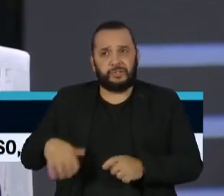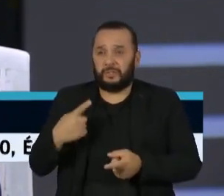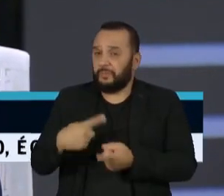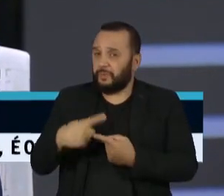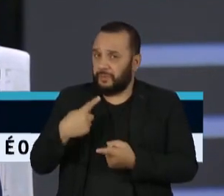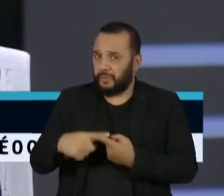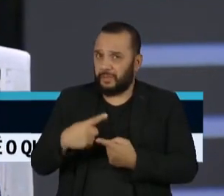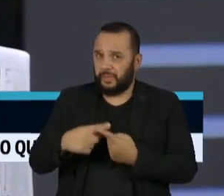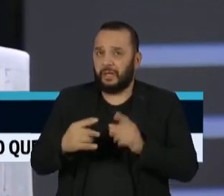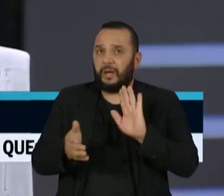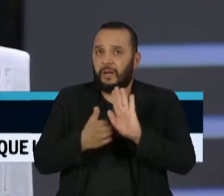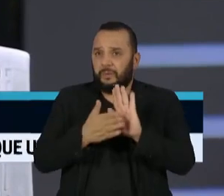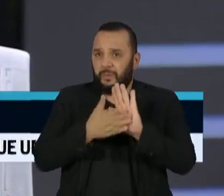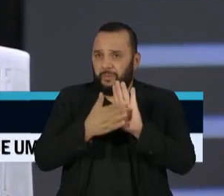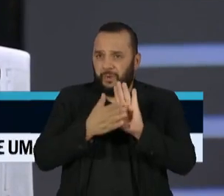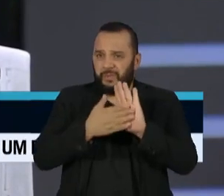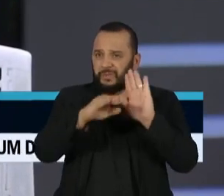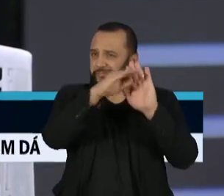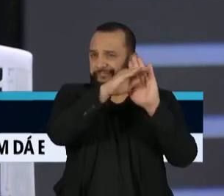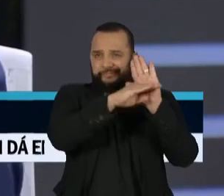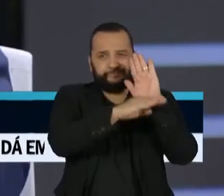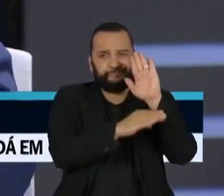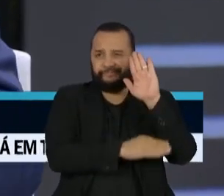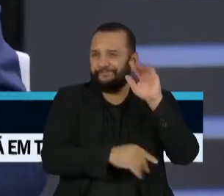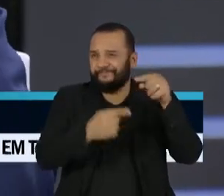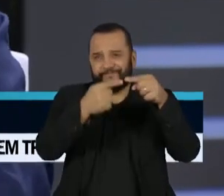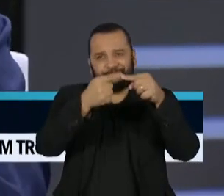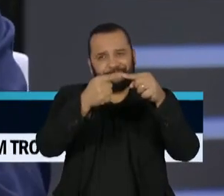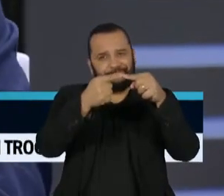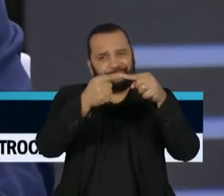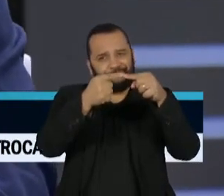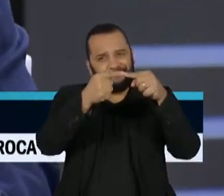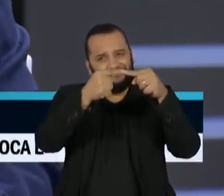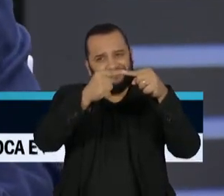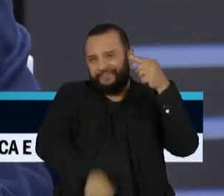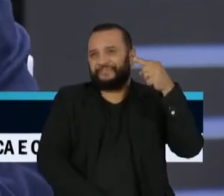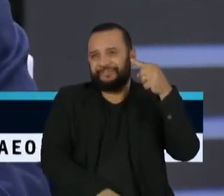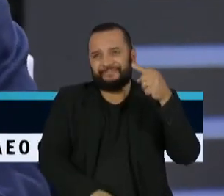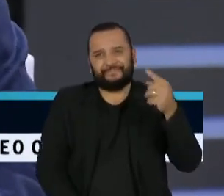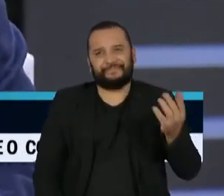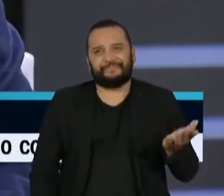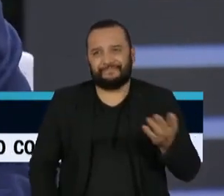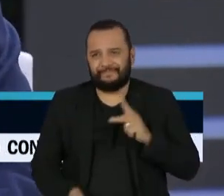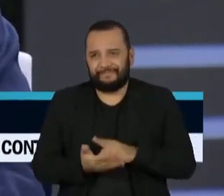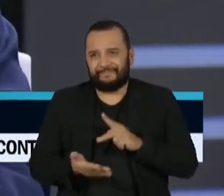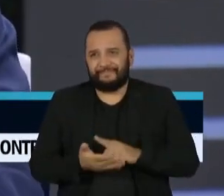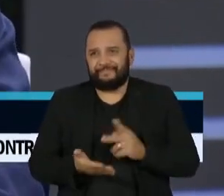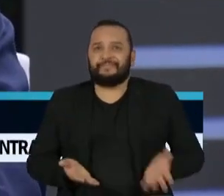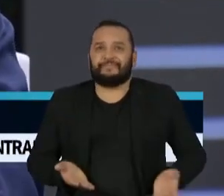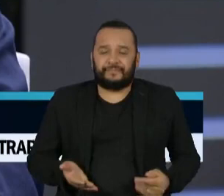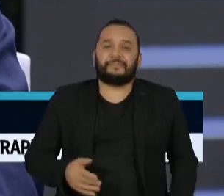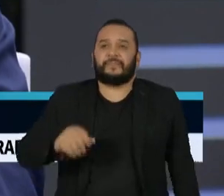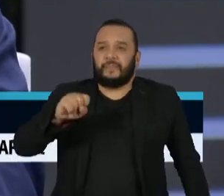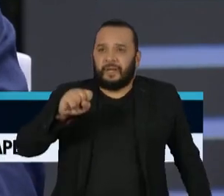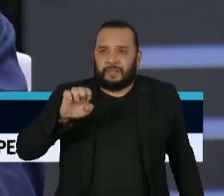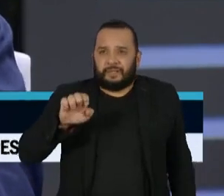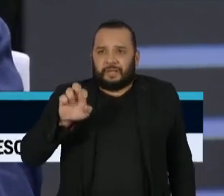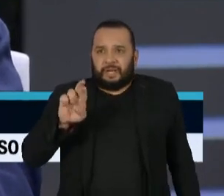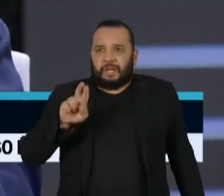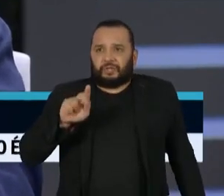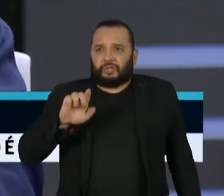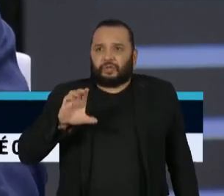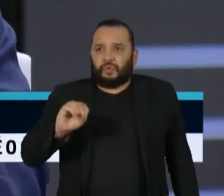é absolutamente inconsistente. Na verdade, o Sérgio Massa é um